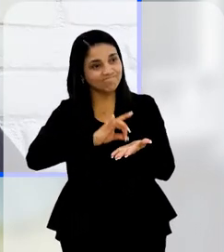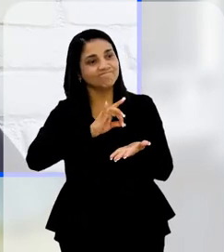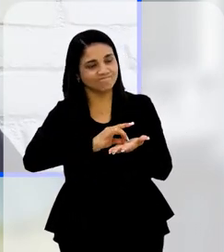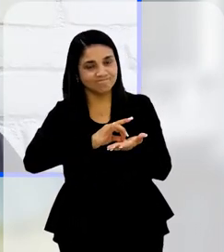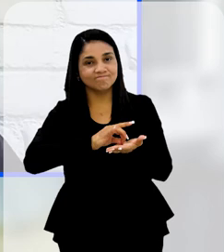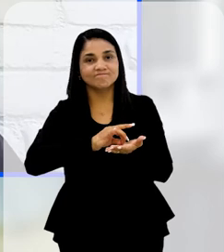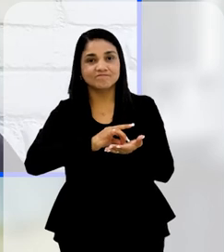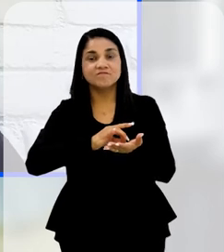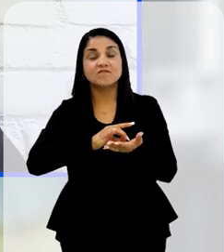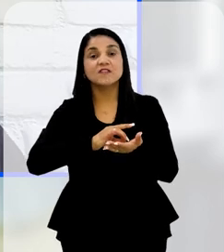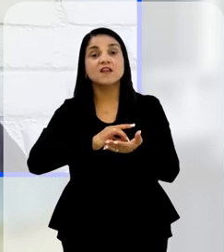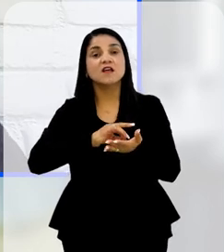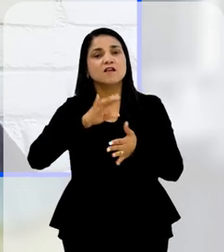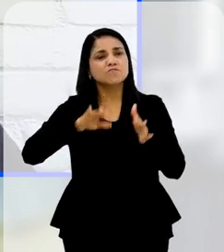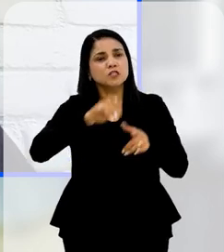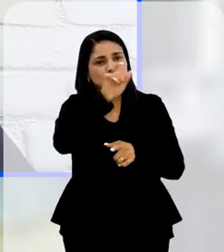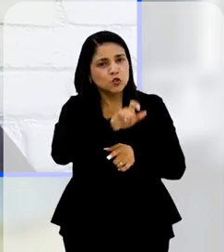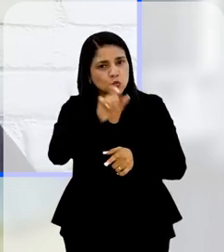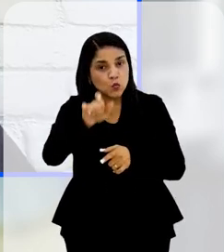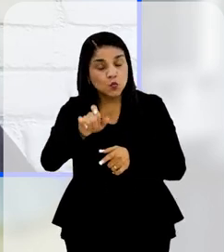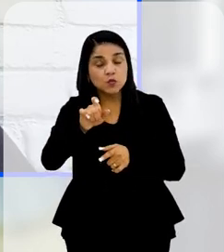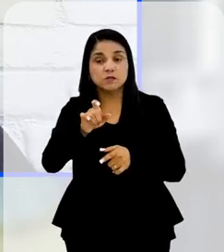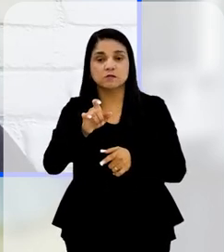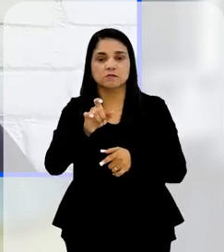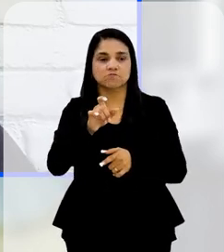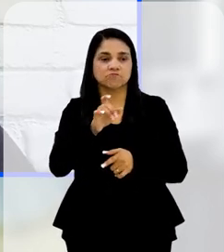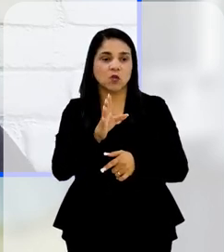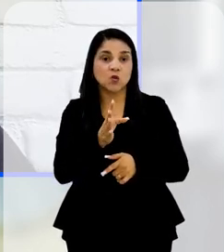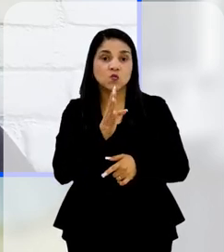pessoas, de certa maneira, reconheciam em mim